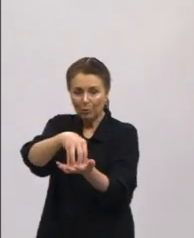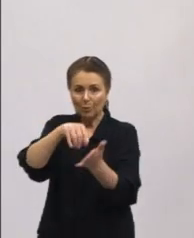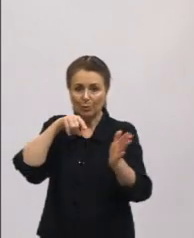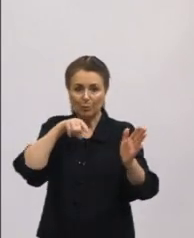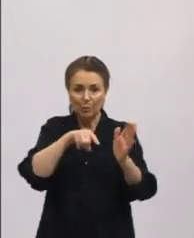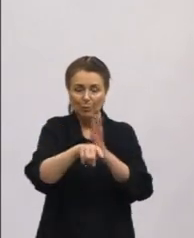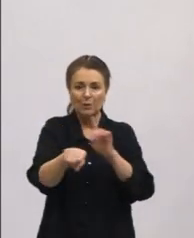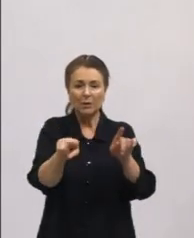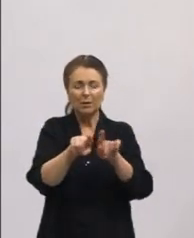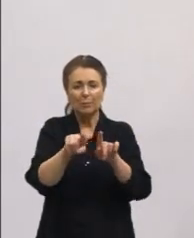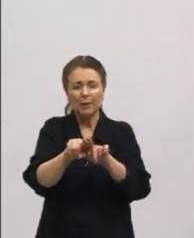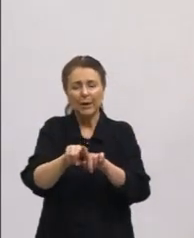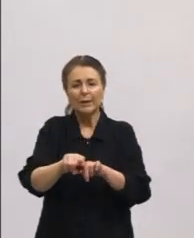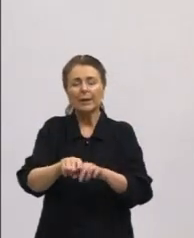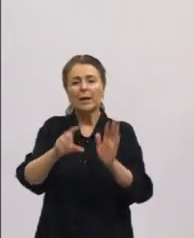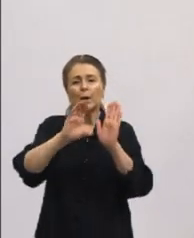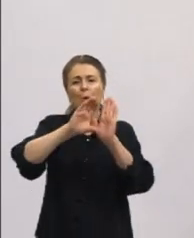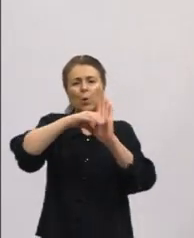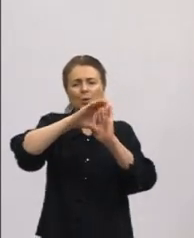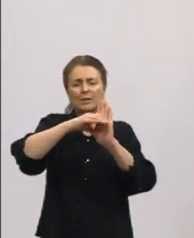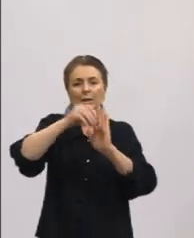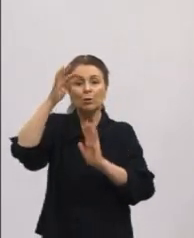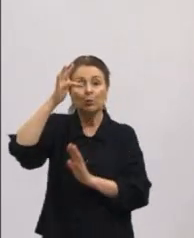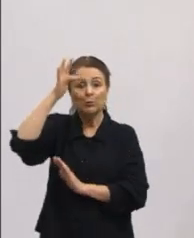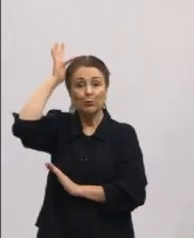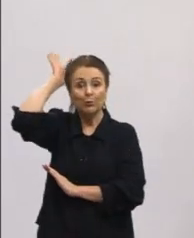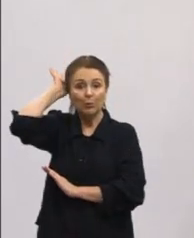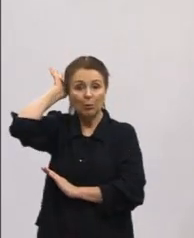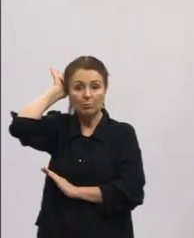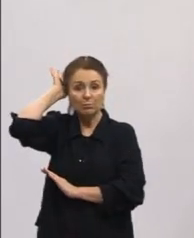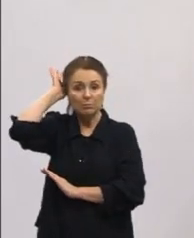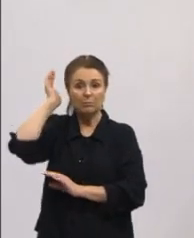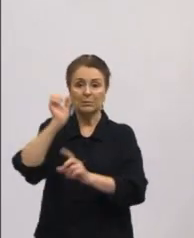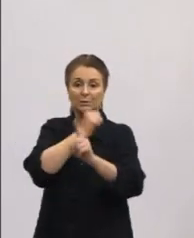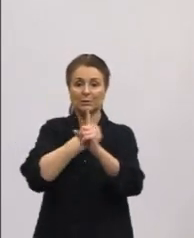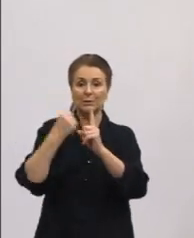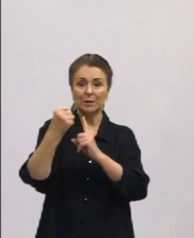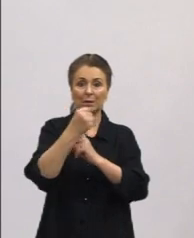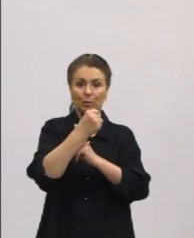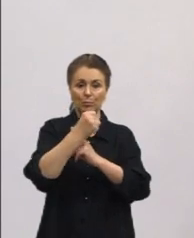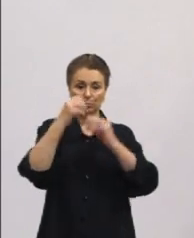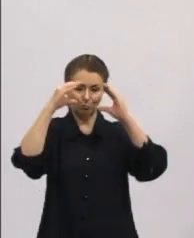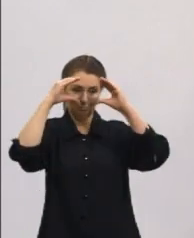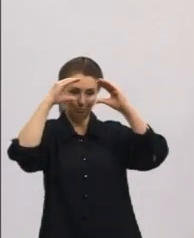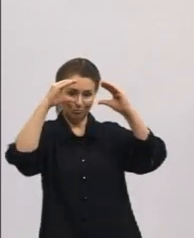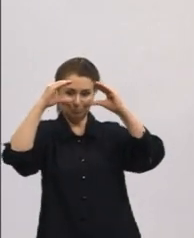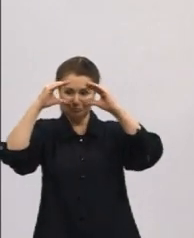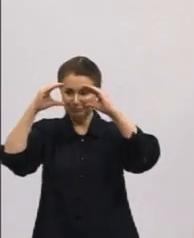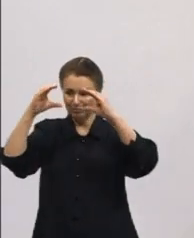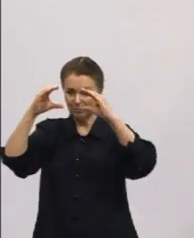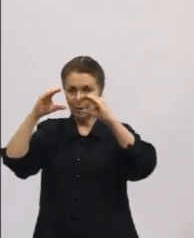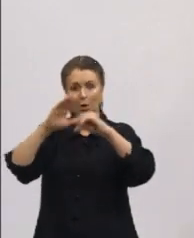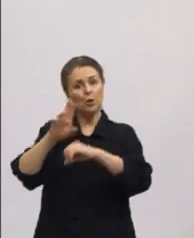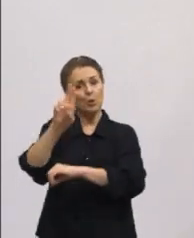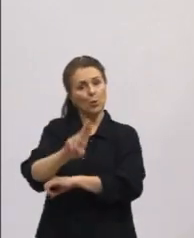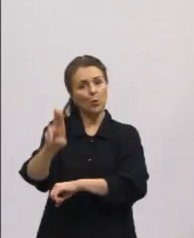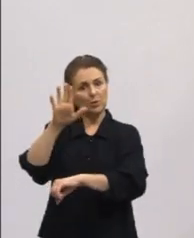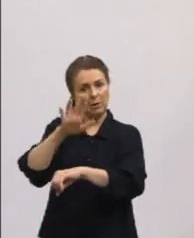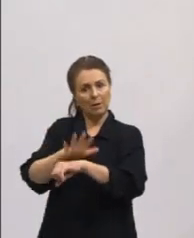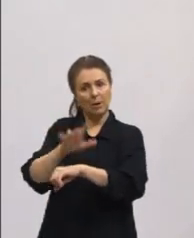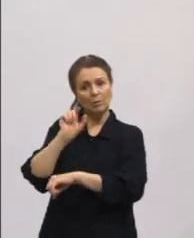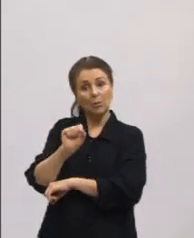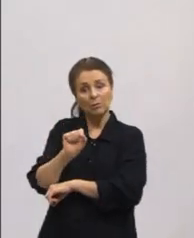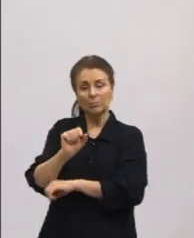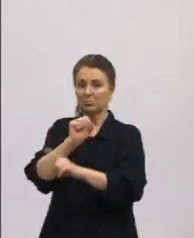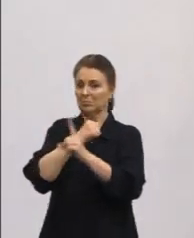do focou da sociedade disciplinar Esse é um conceito que se trata mais na sociologia mas ele fala da idade